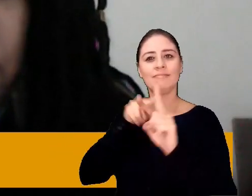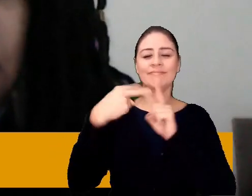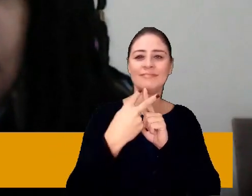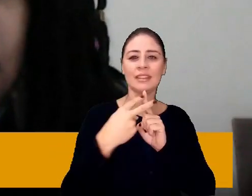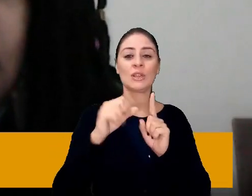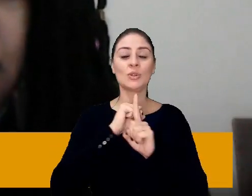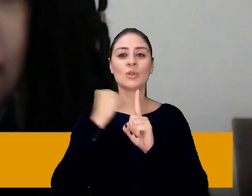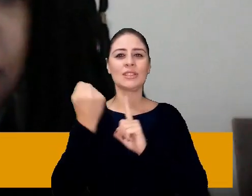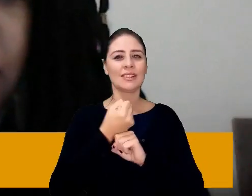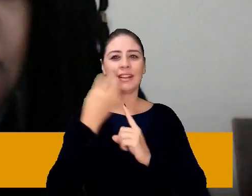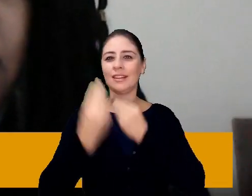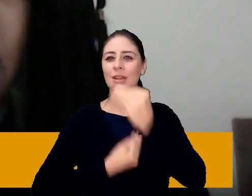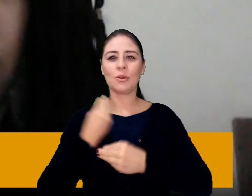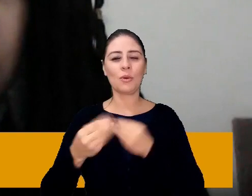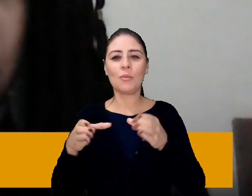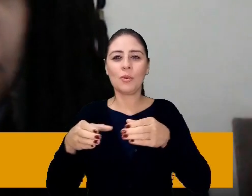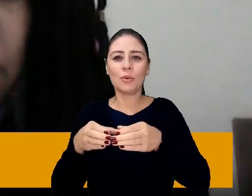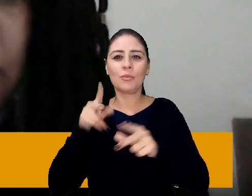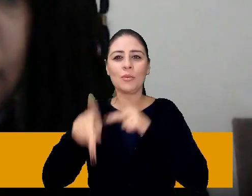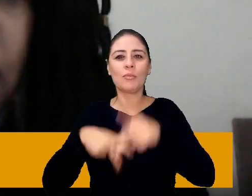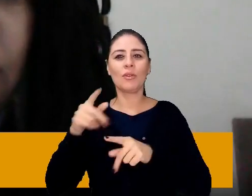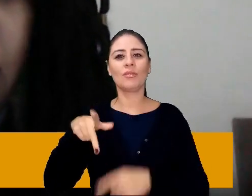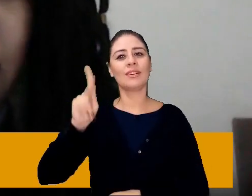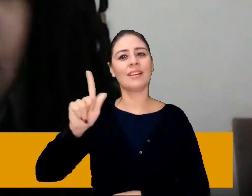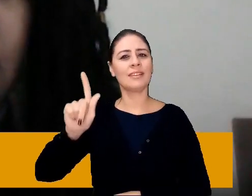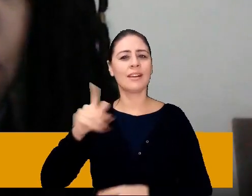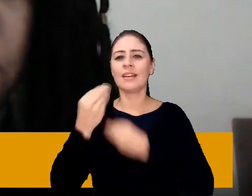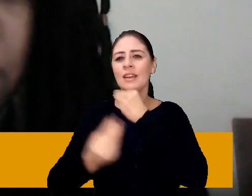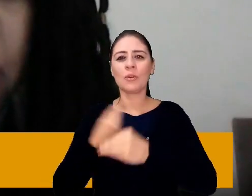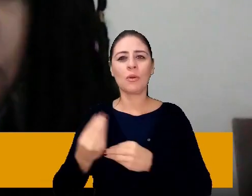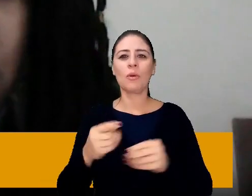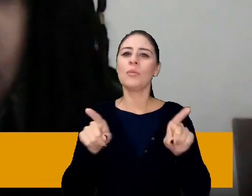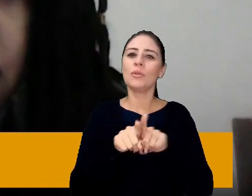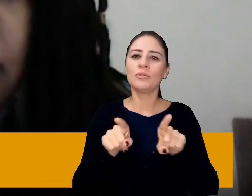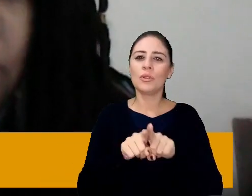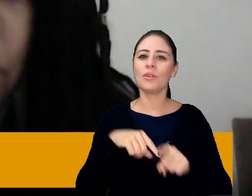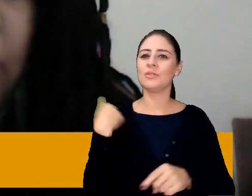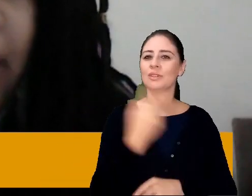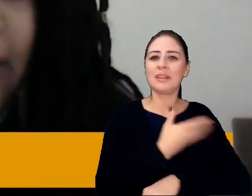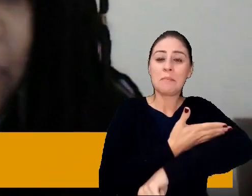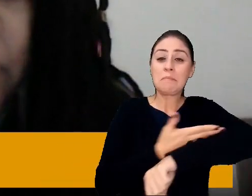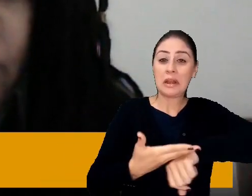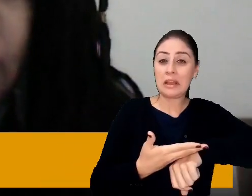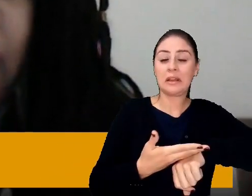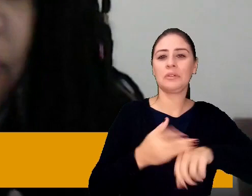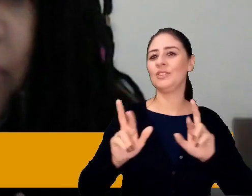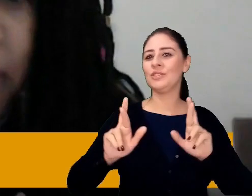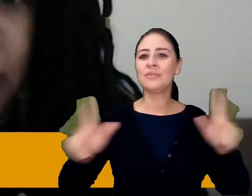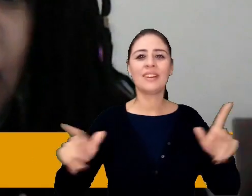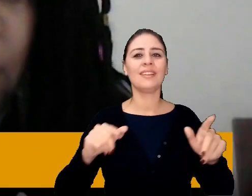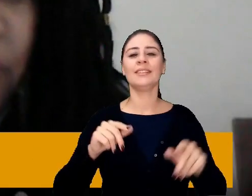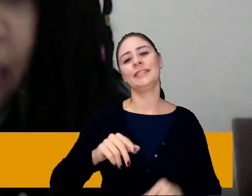reflexões sobre essa vivência, esse olhar para a sociedade, né? Que como que é para os caigangues e como que é na nossa perspectiva que